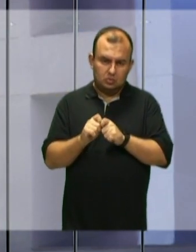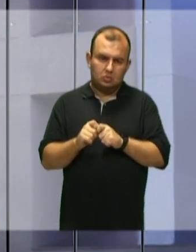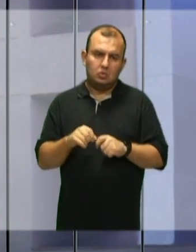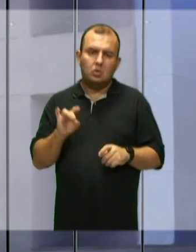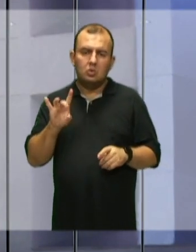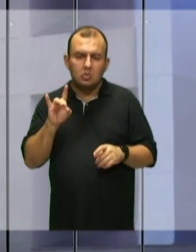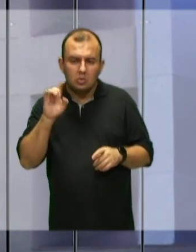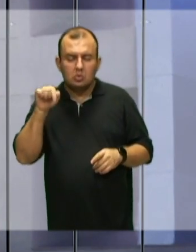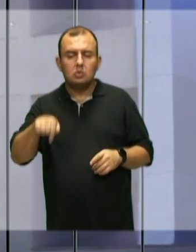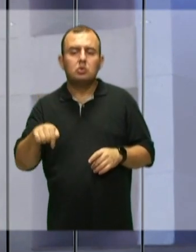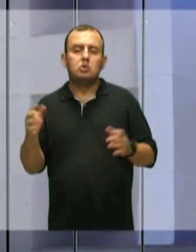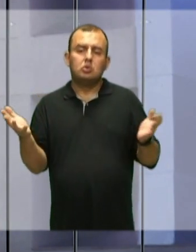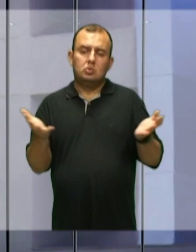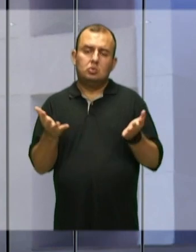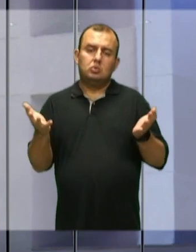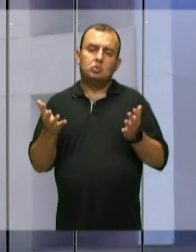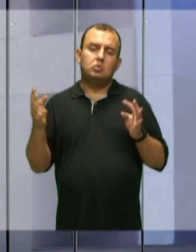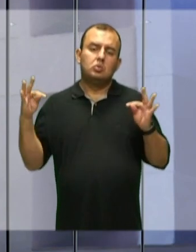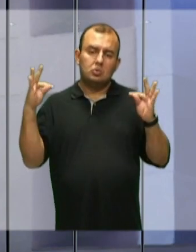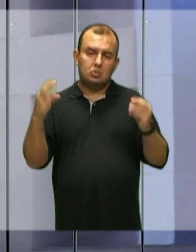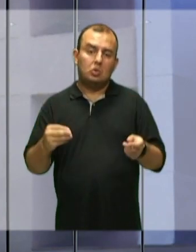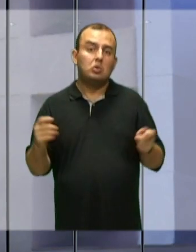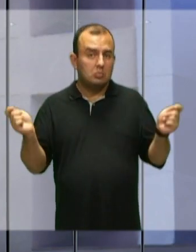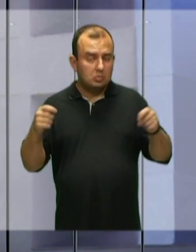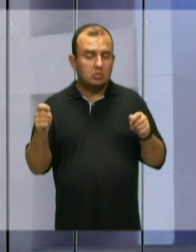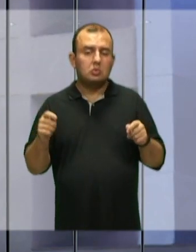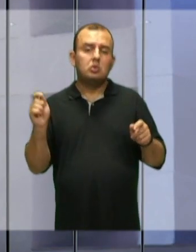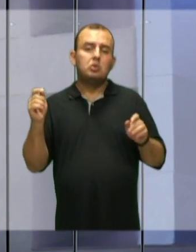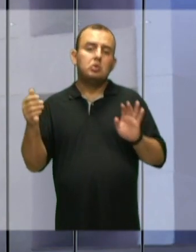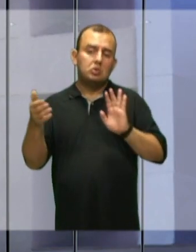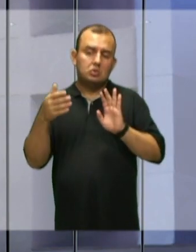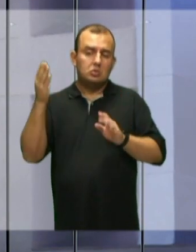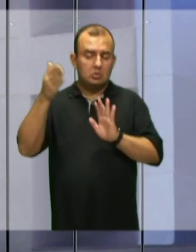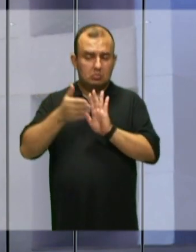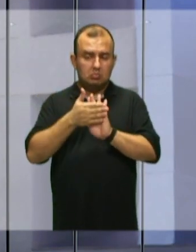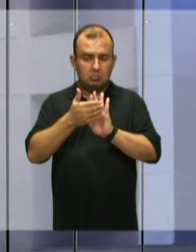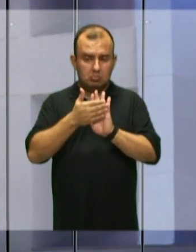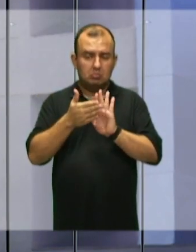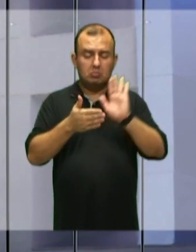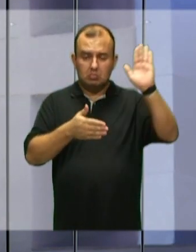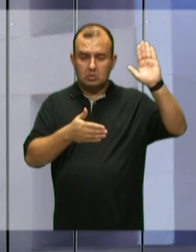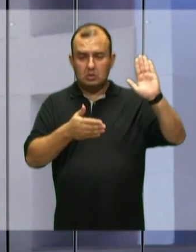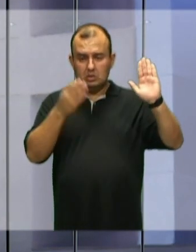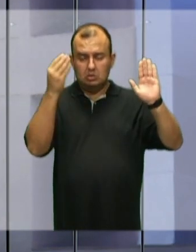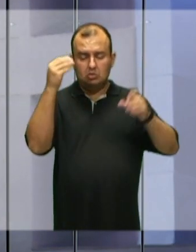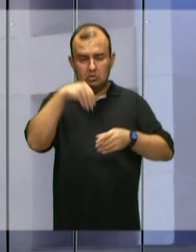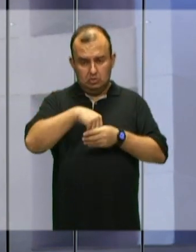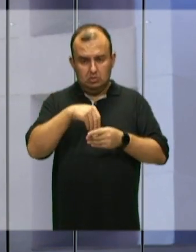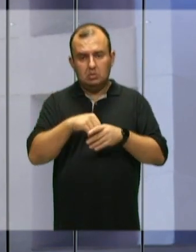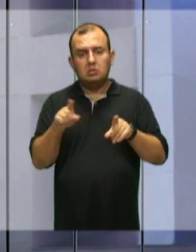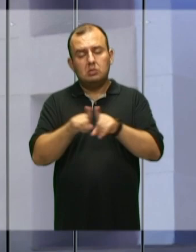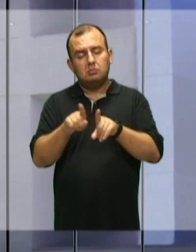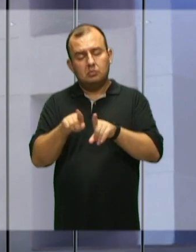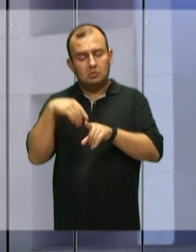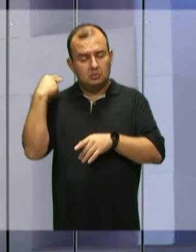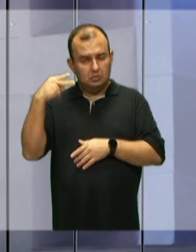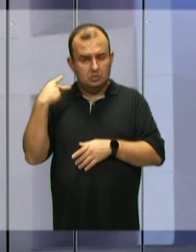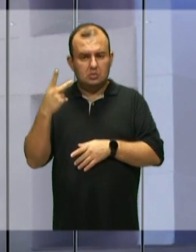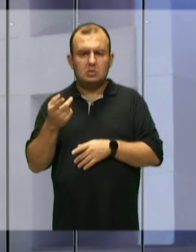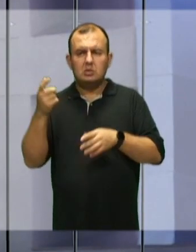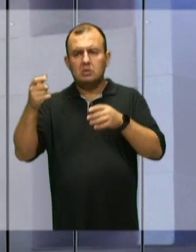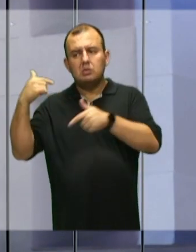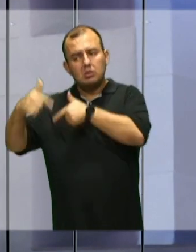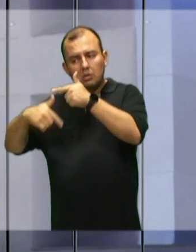só dos que estão aqui como parlamentares mas também dos possíveis candidatos né que precisa apresentar trabalho se as pessoas apresentassem trabalho não precisavam criar